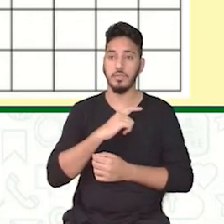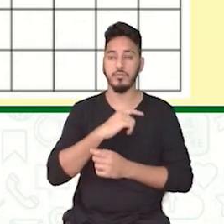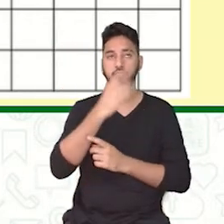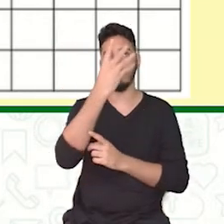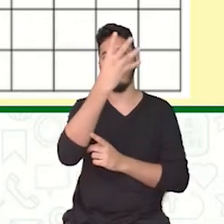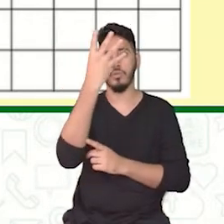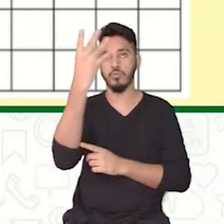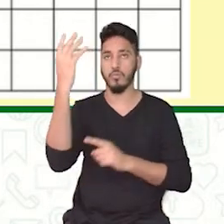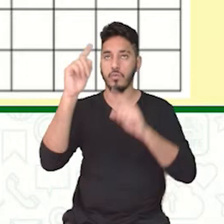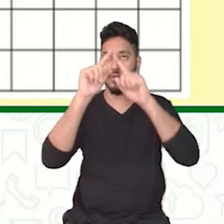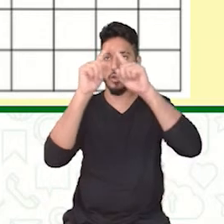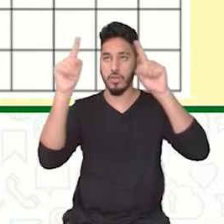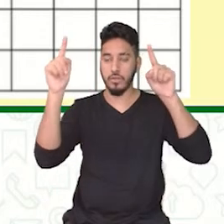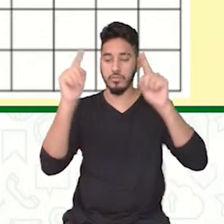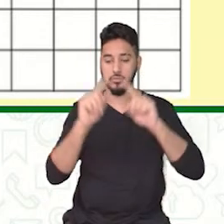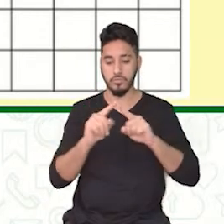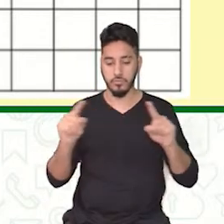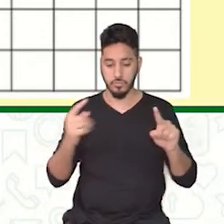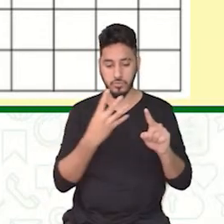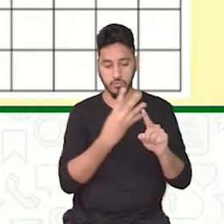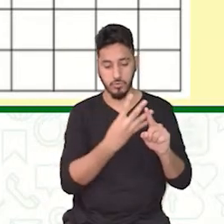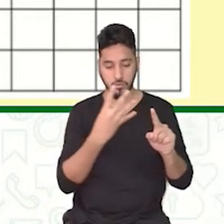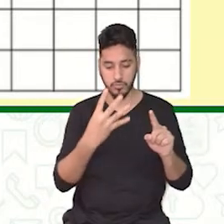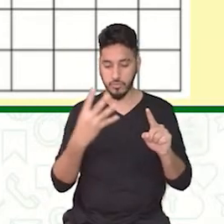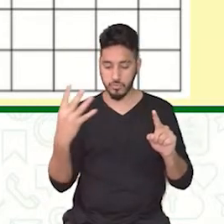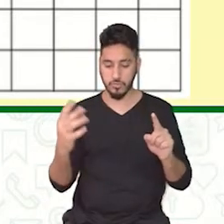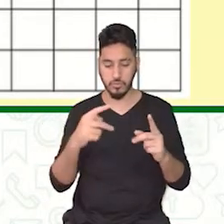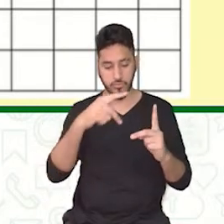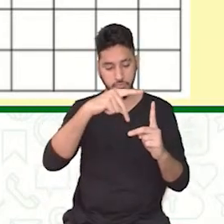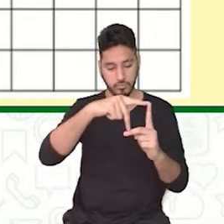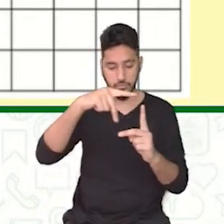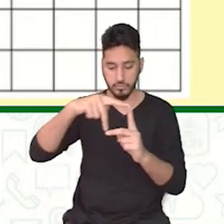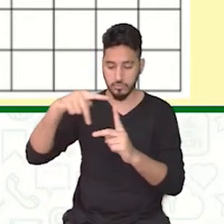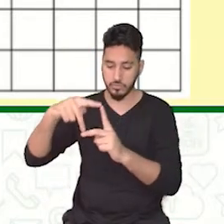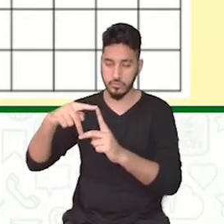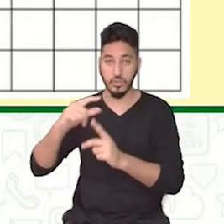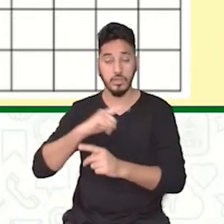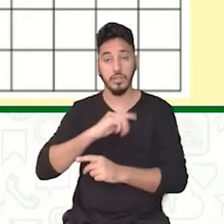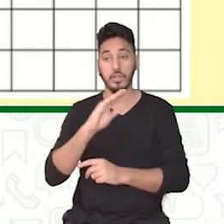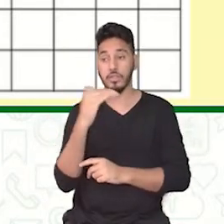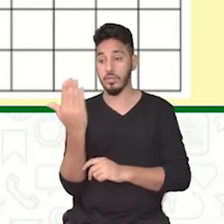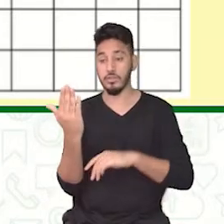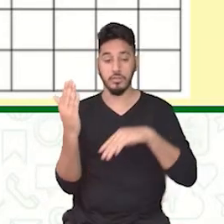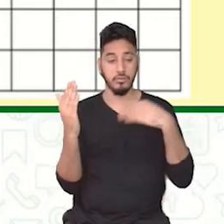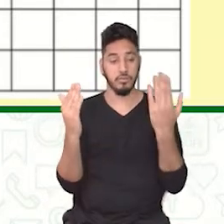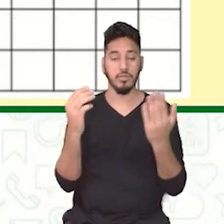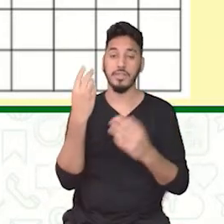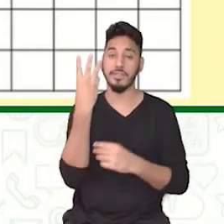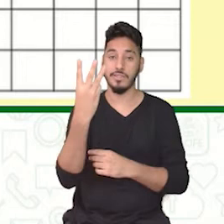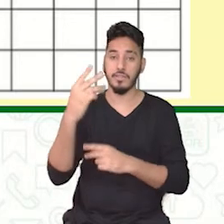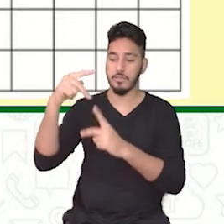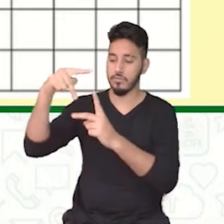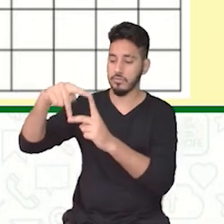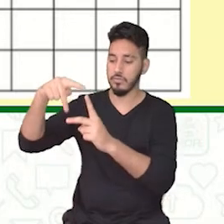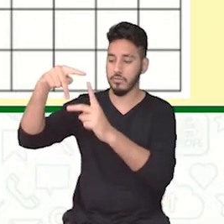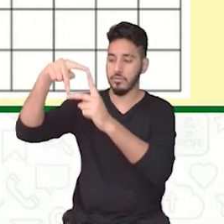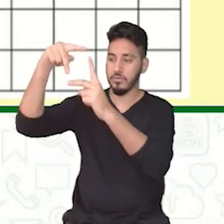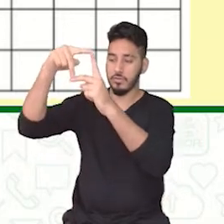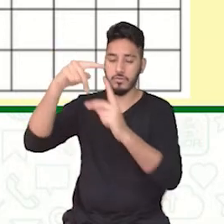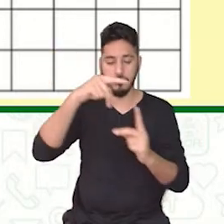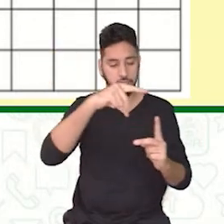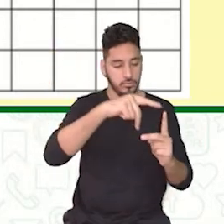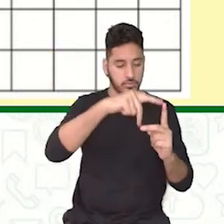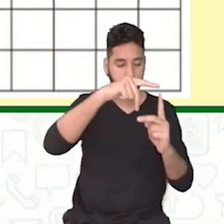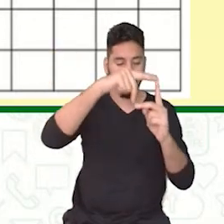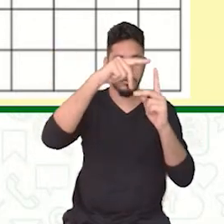paralelas, duas medidas paralelas de 4 metros. E tem os outros duas laterais, que são de 3 metros. E aí vai me